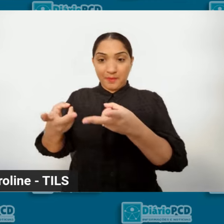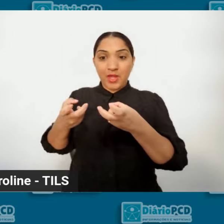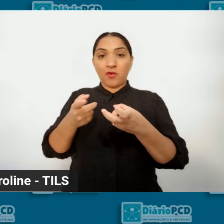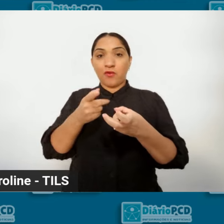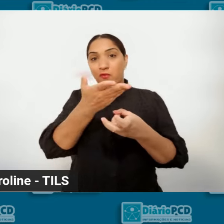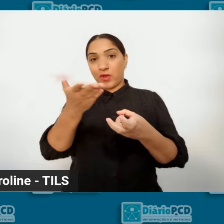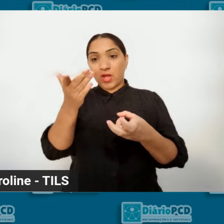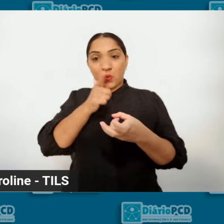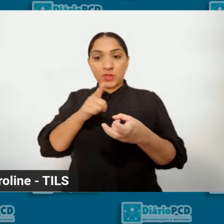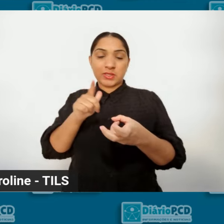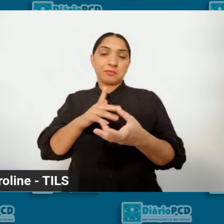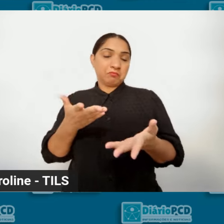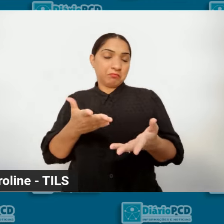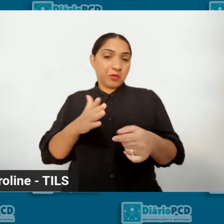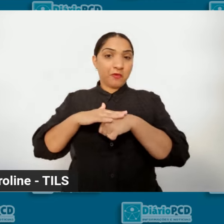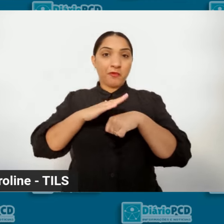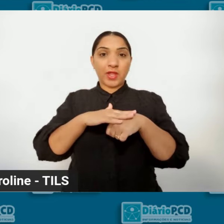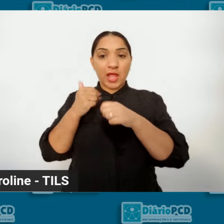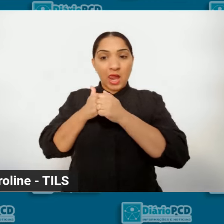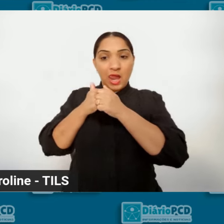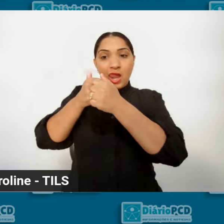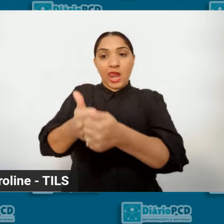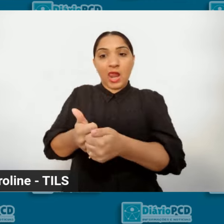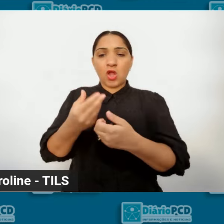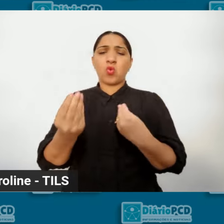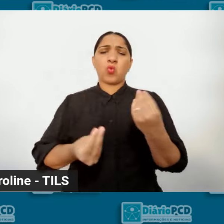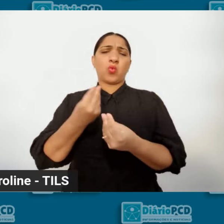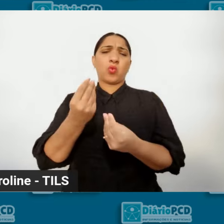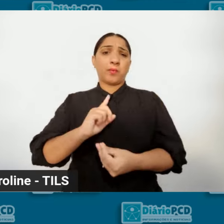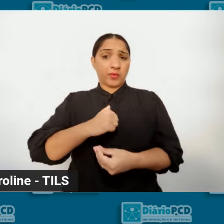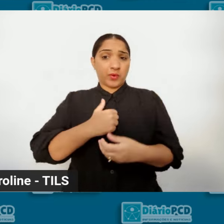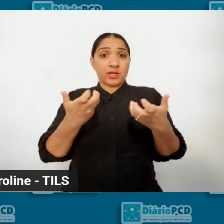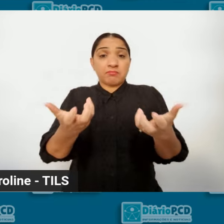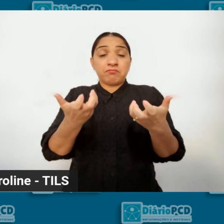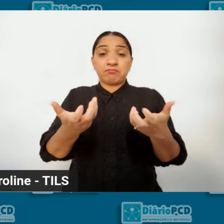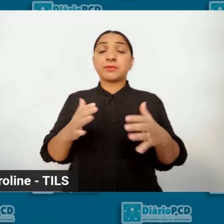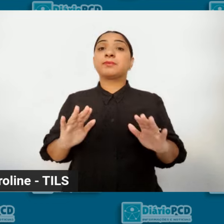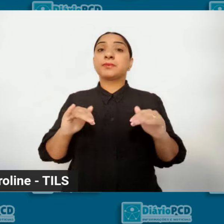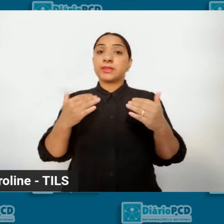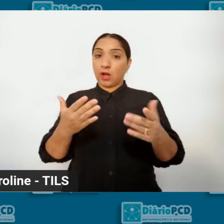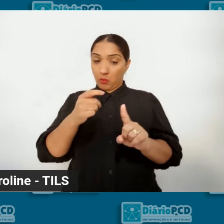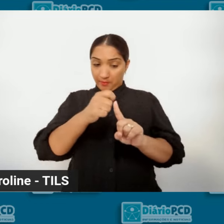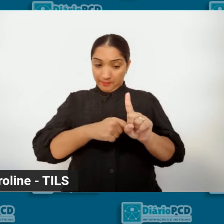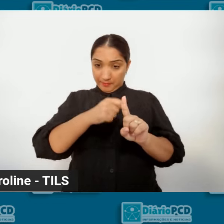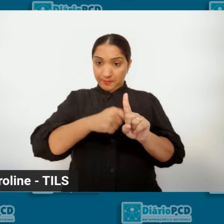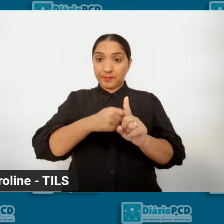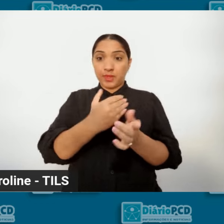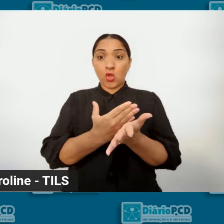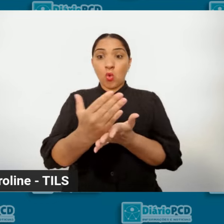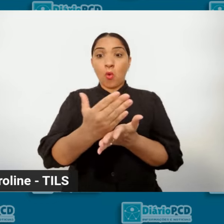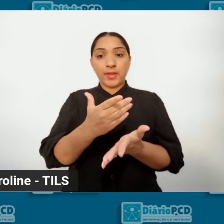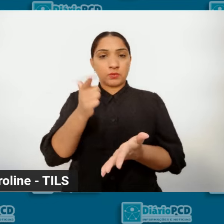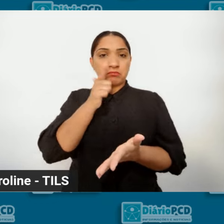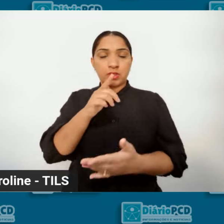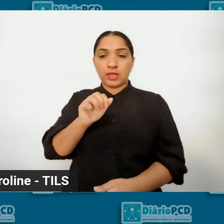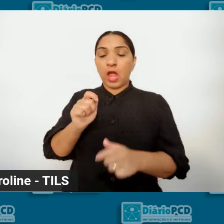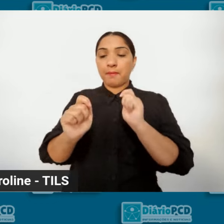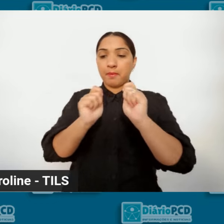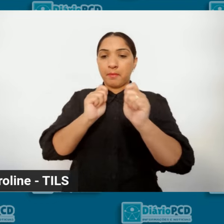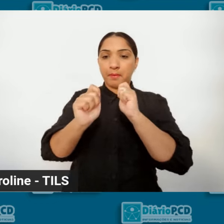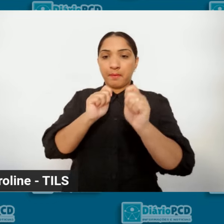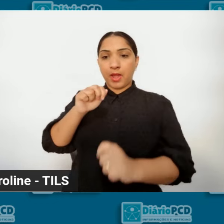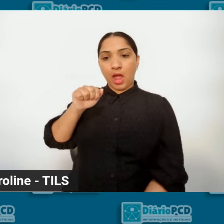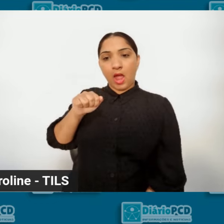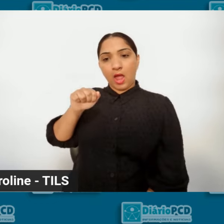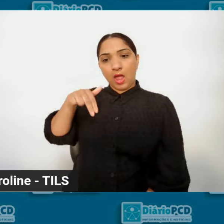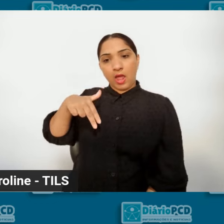De que forma nós procuramos fazer esse presente a vocês? Nós começamos o mês entrevistando Ana Paula Feminella, secretária nacional